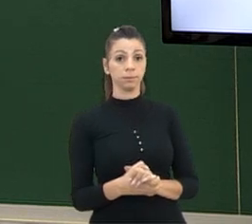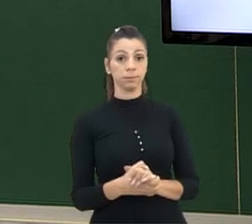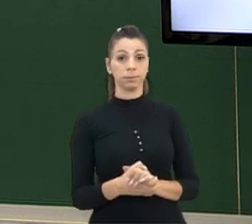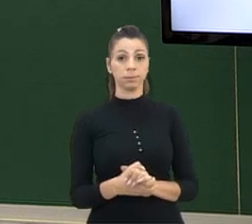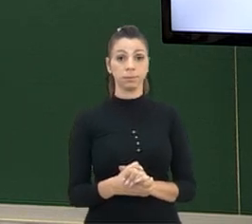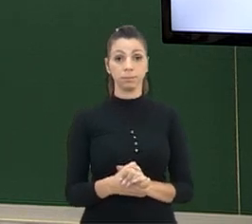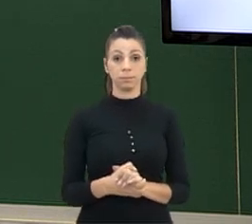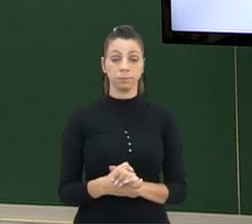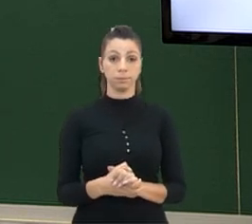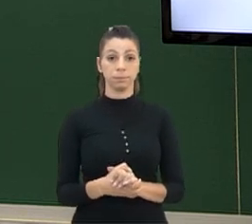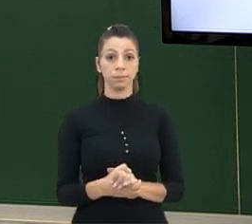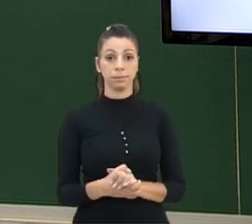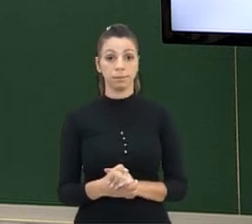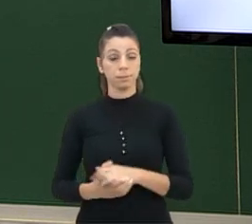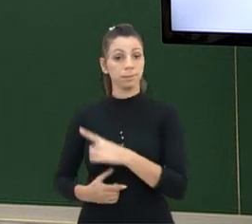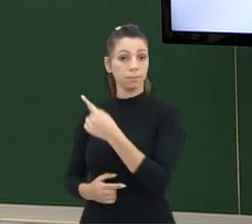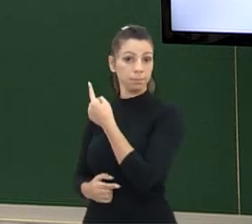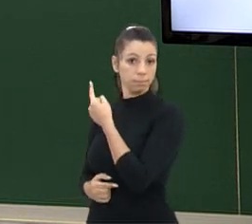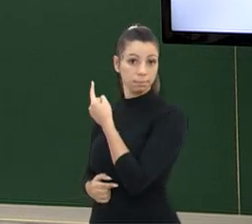3x.